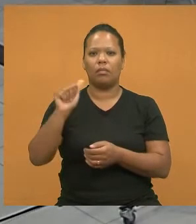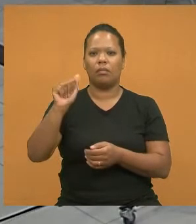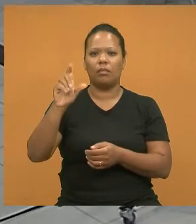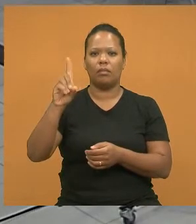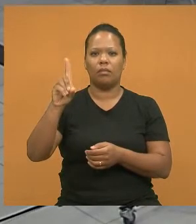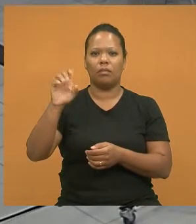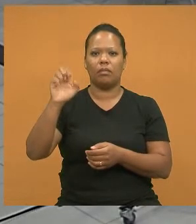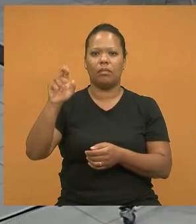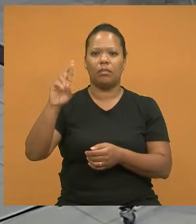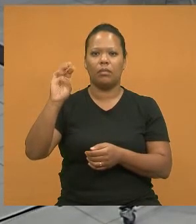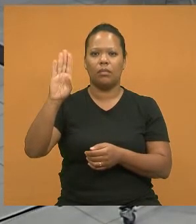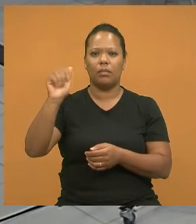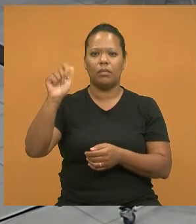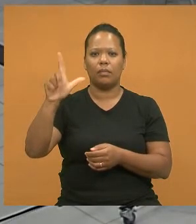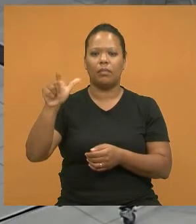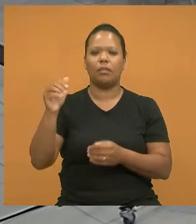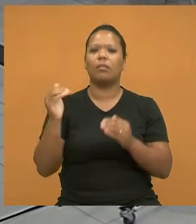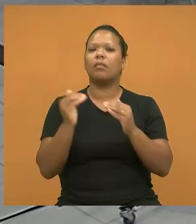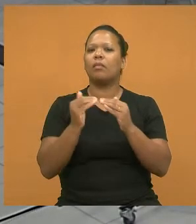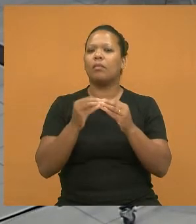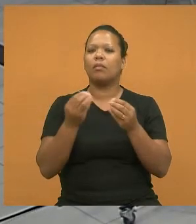Sodré?